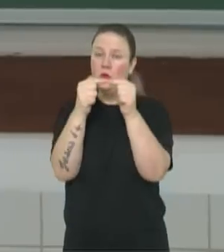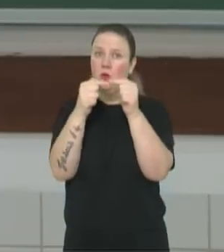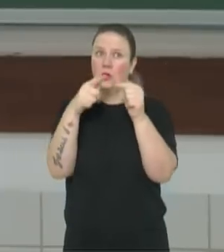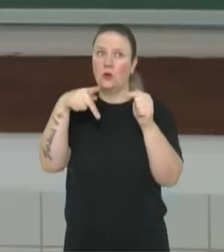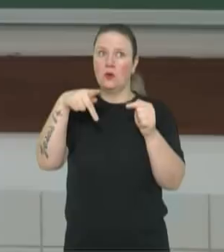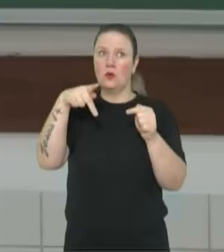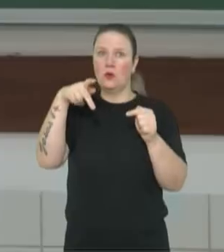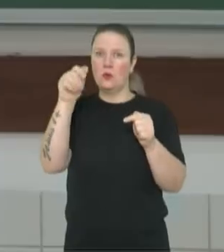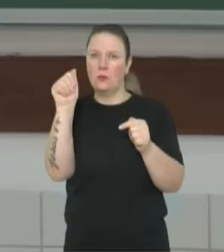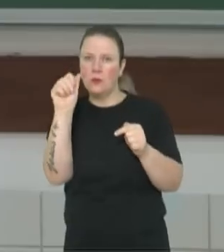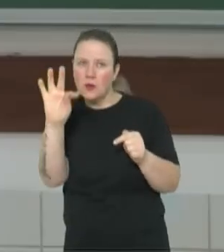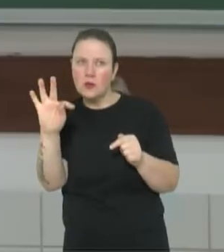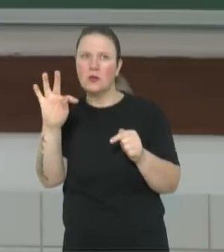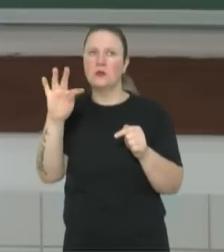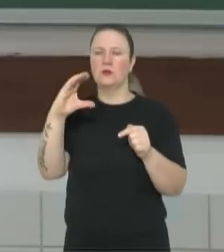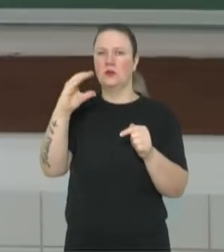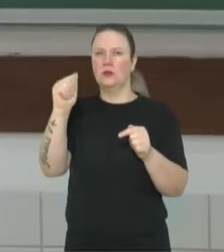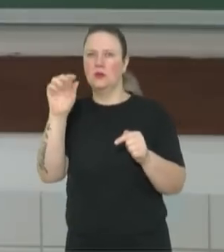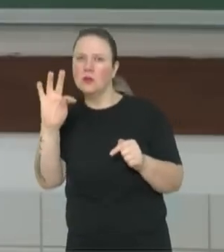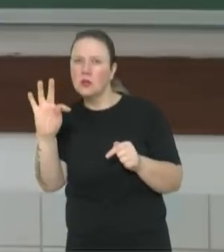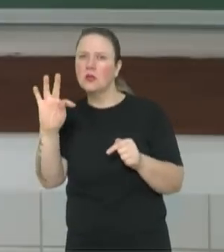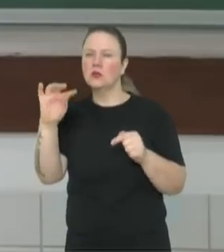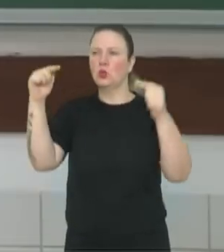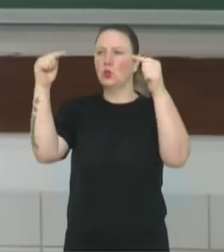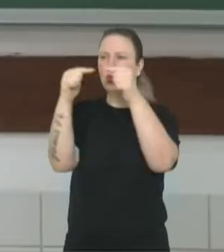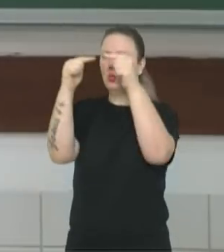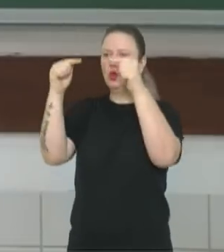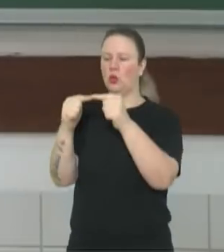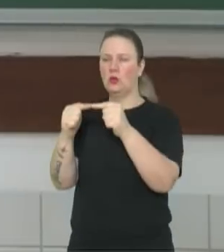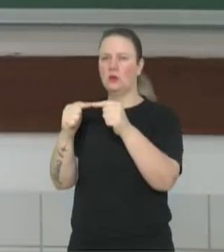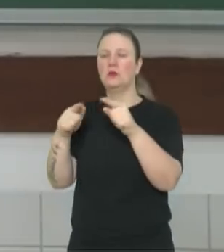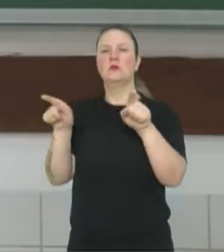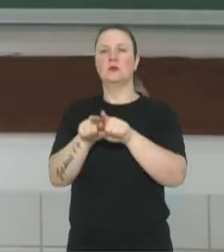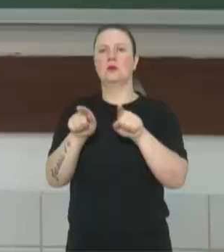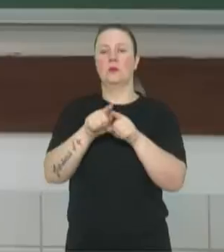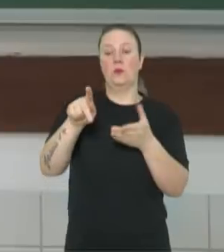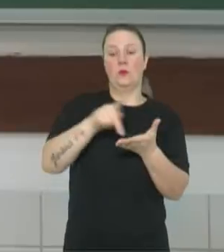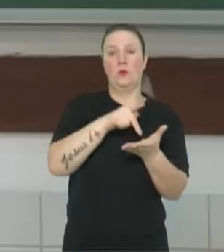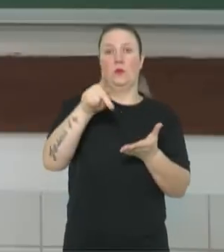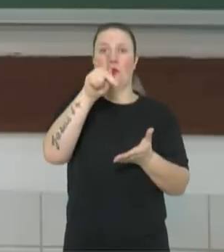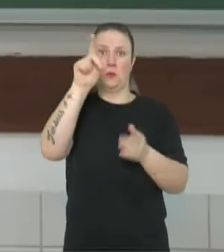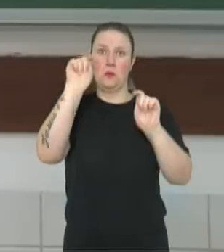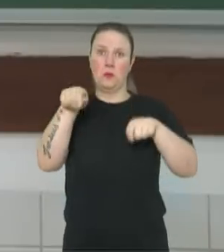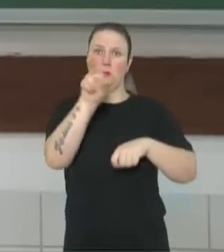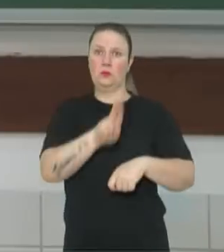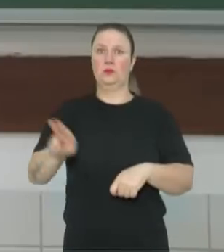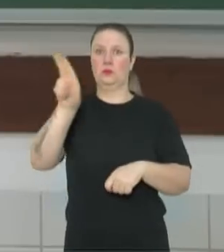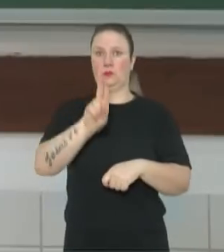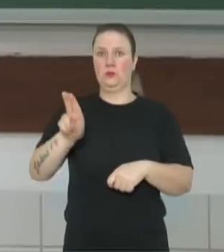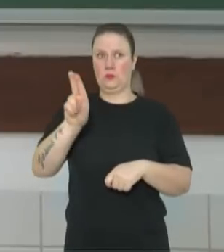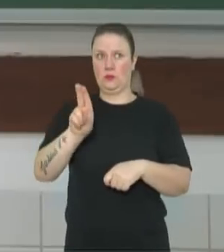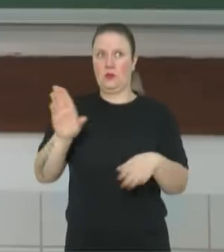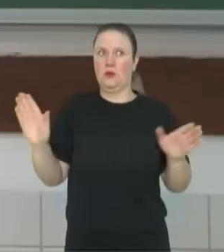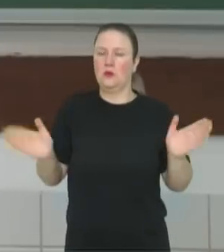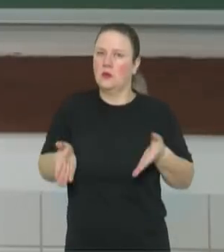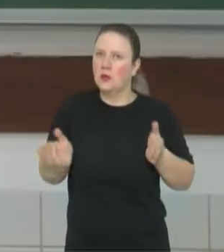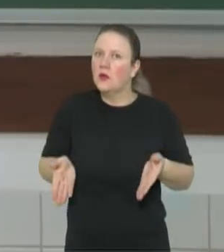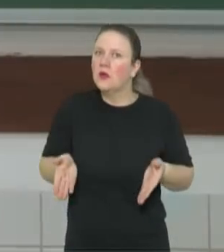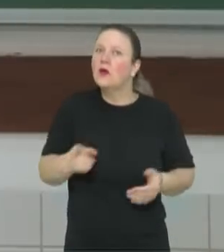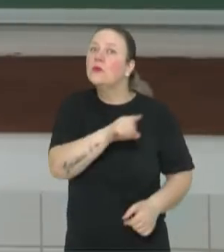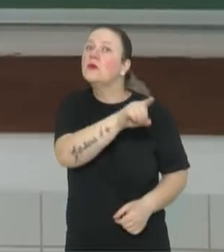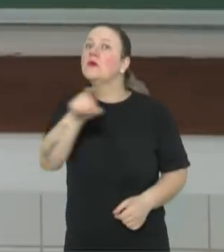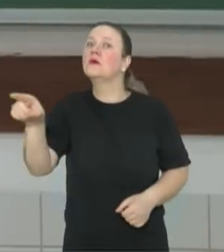pet com o cat, o meow com o cow. Então, todo o poeminha a gente pode ir usando as rimas. Agora é a